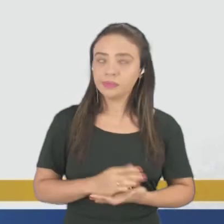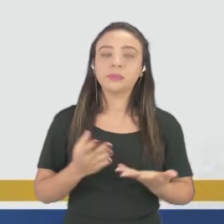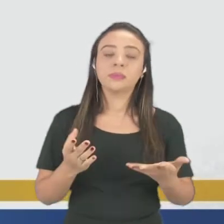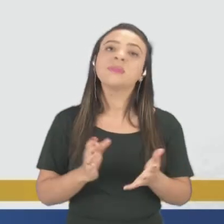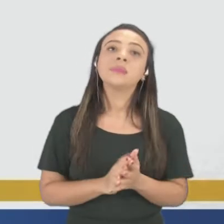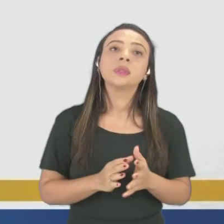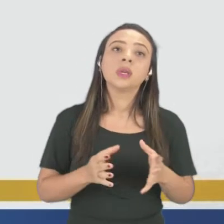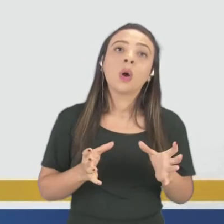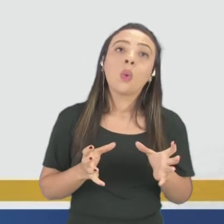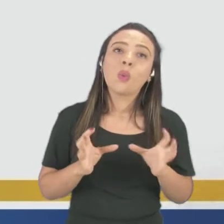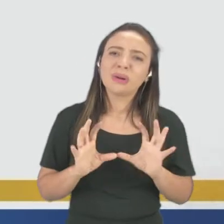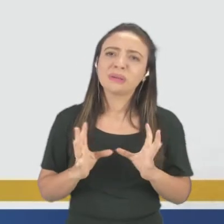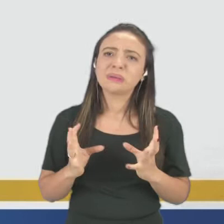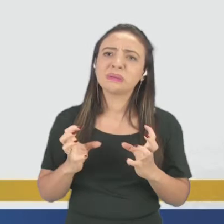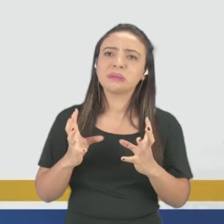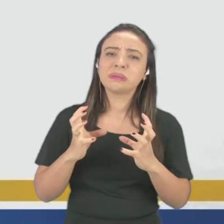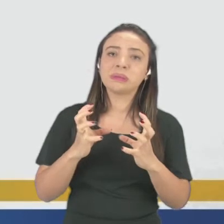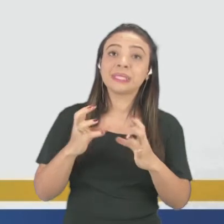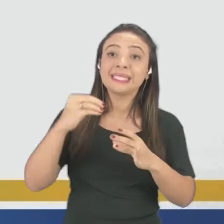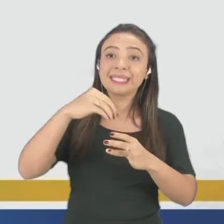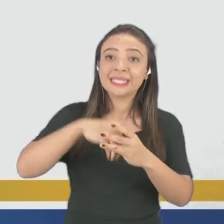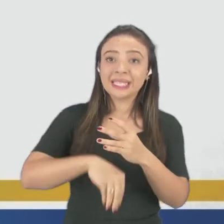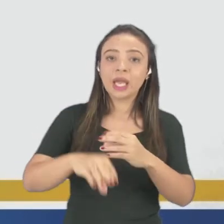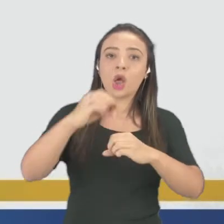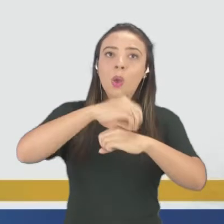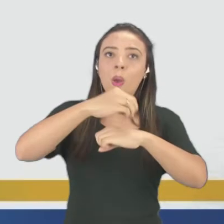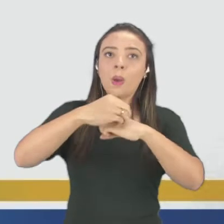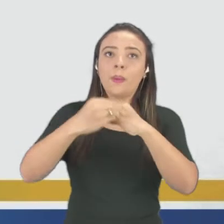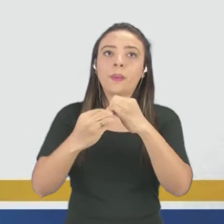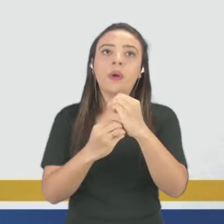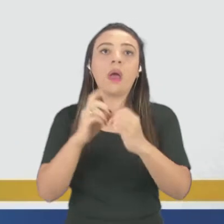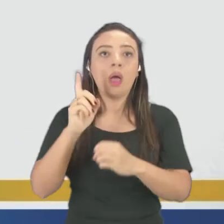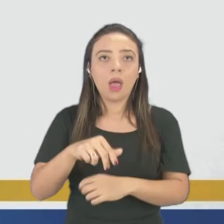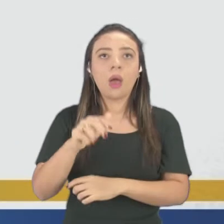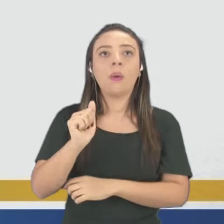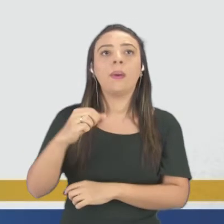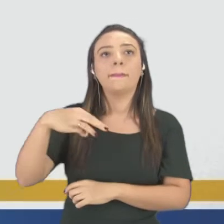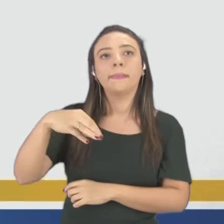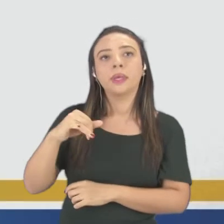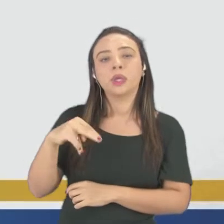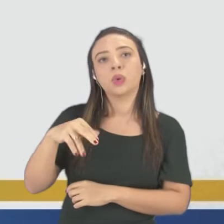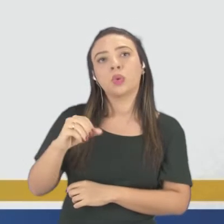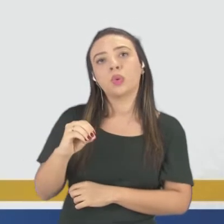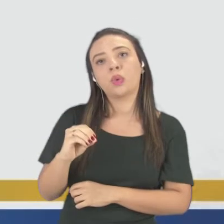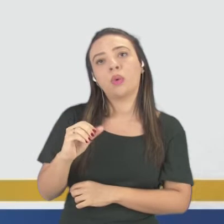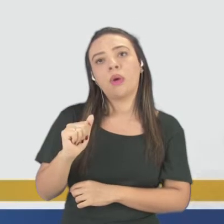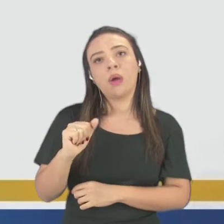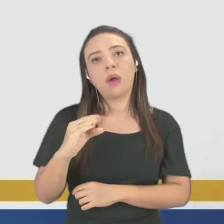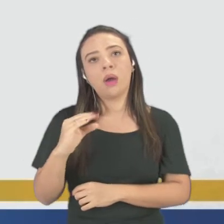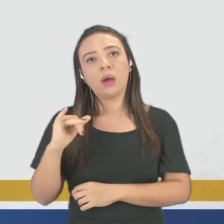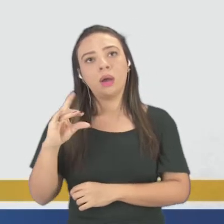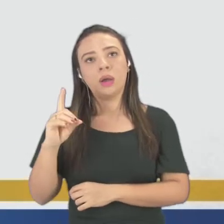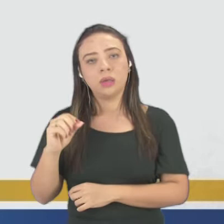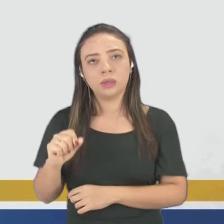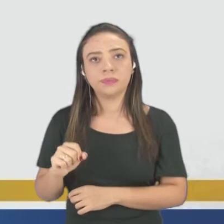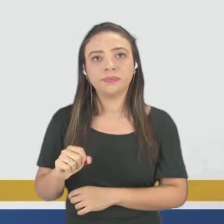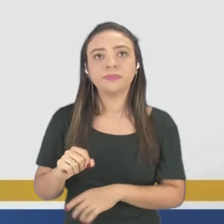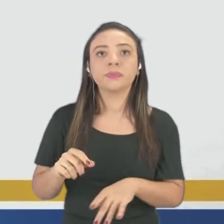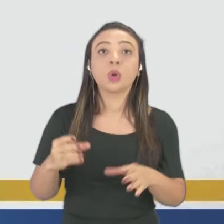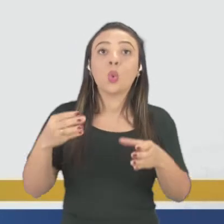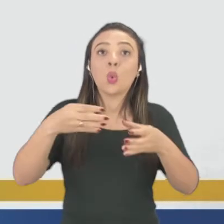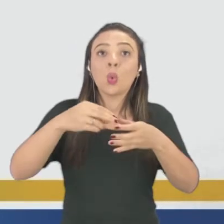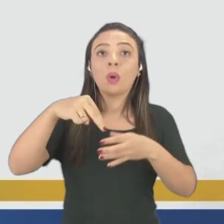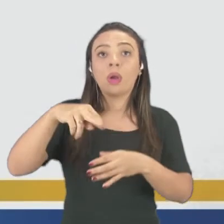o açúcar boca Circo na molécula confere ao aminoácido uma característica ácida e ao grupo